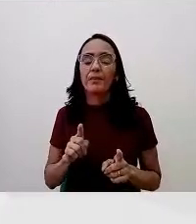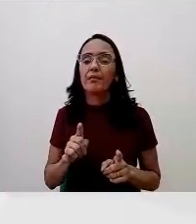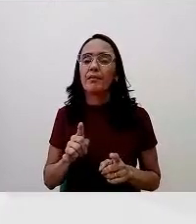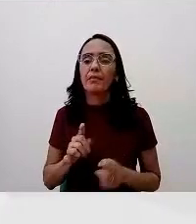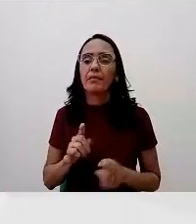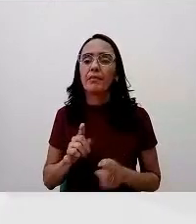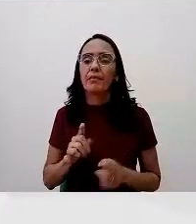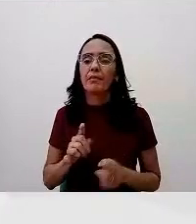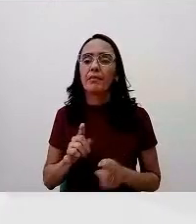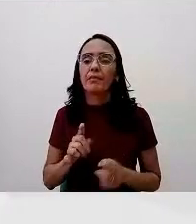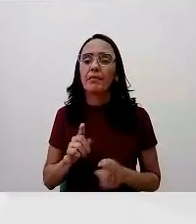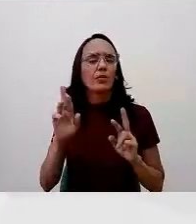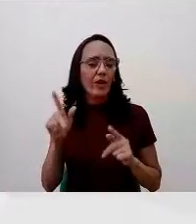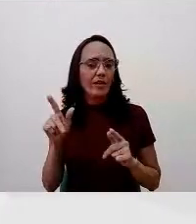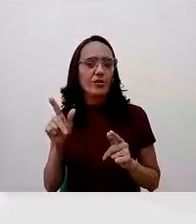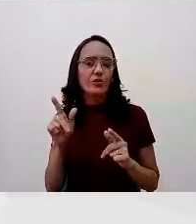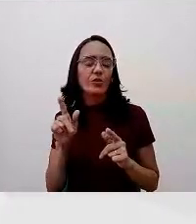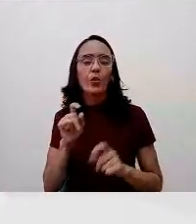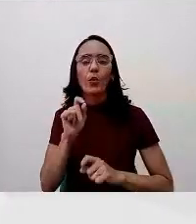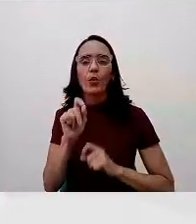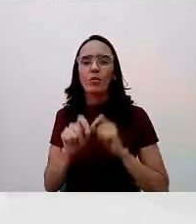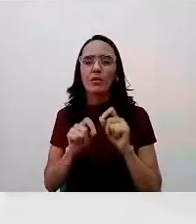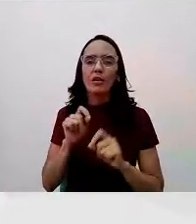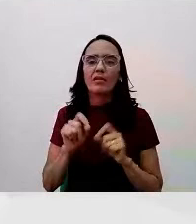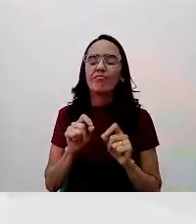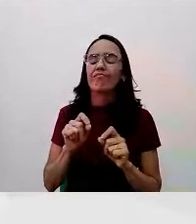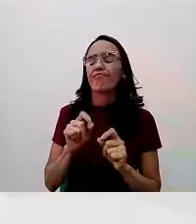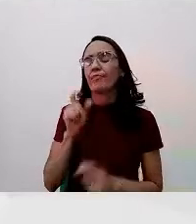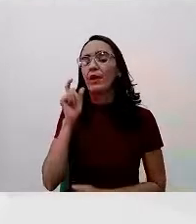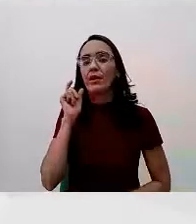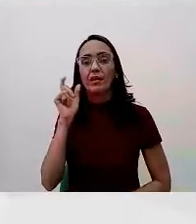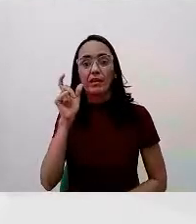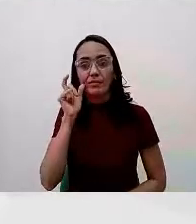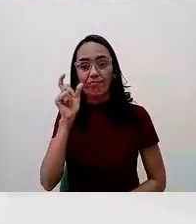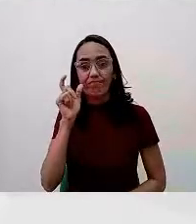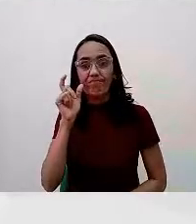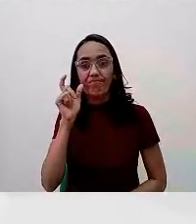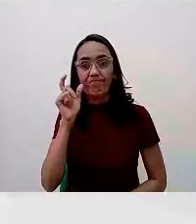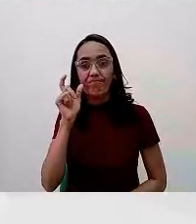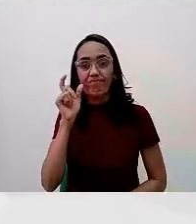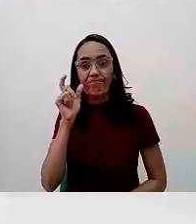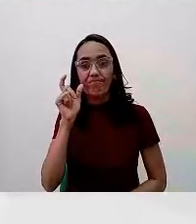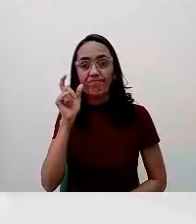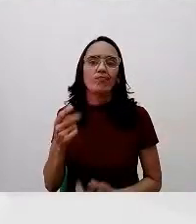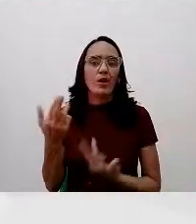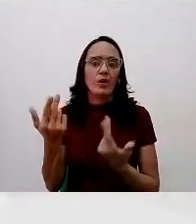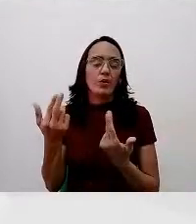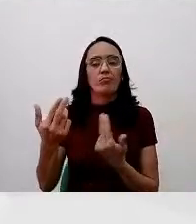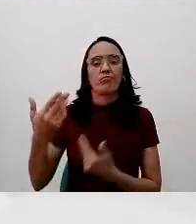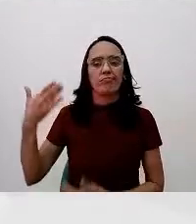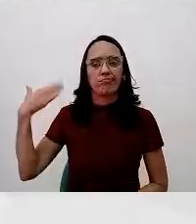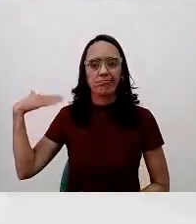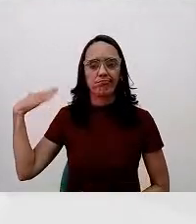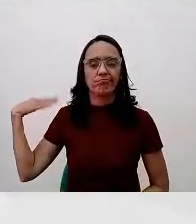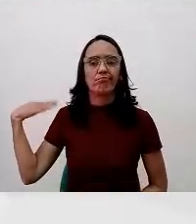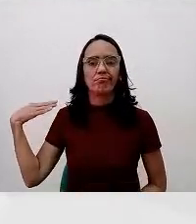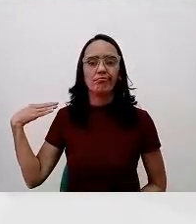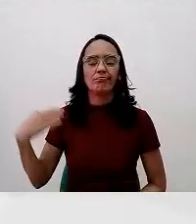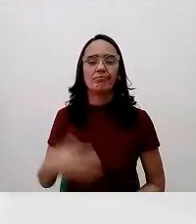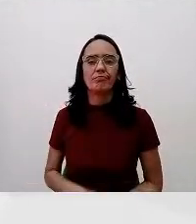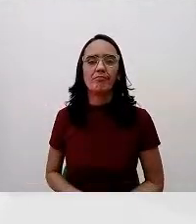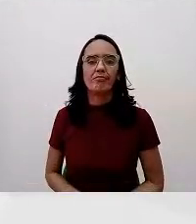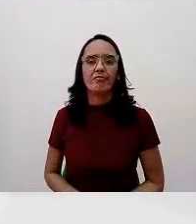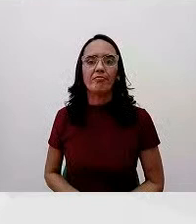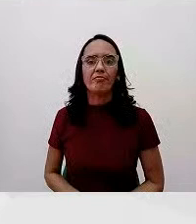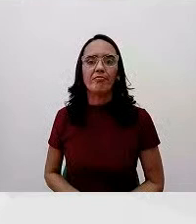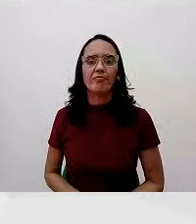fazer algo interessante nesse campo, né? Quanto ao Alzheimer,